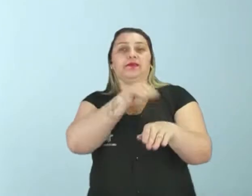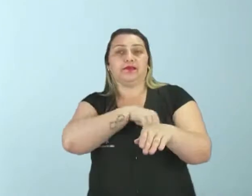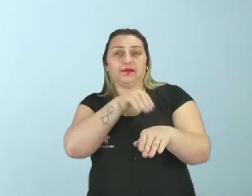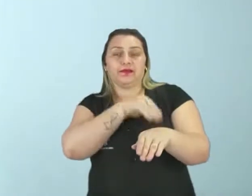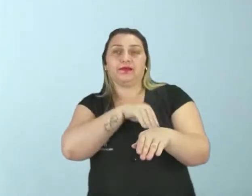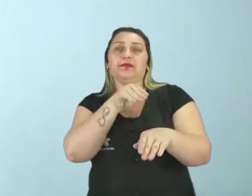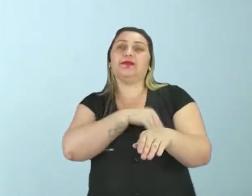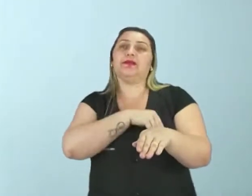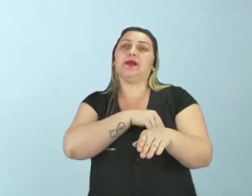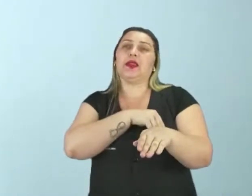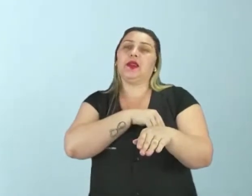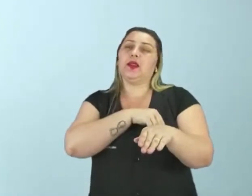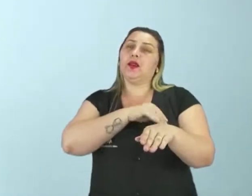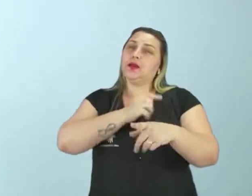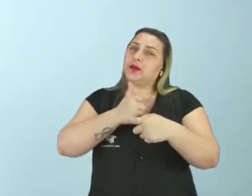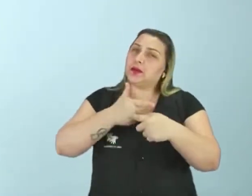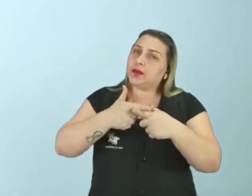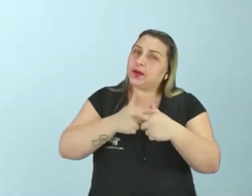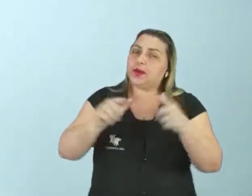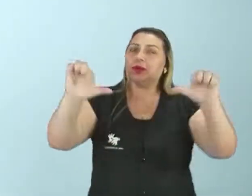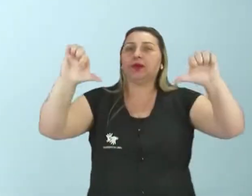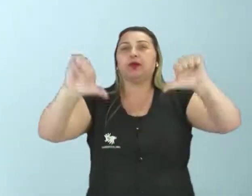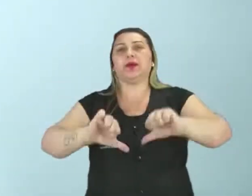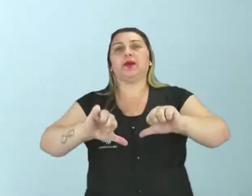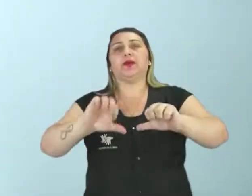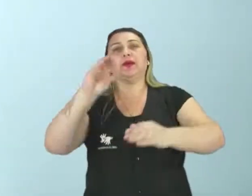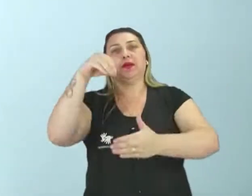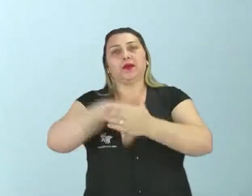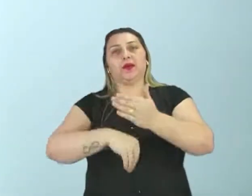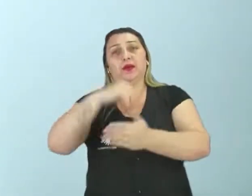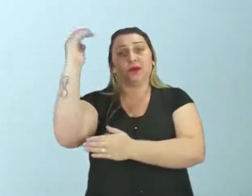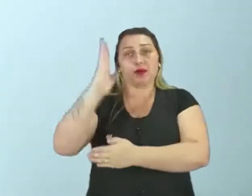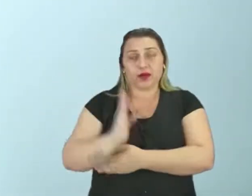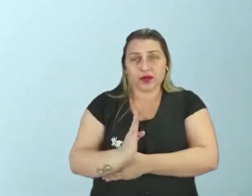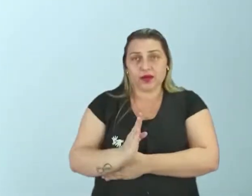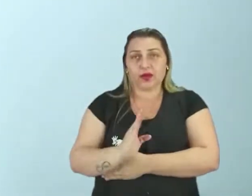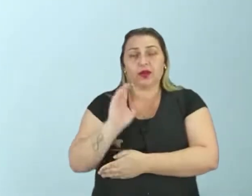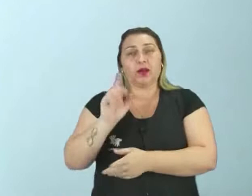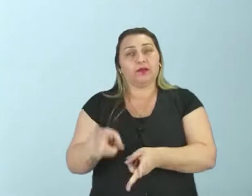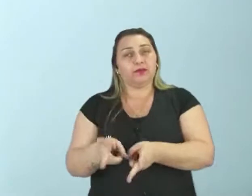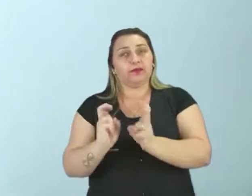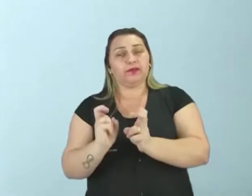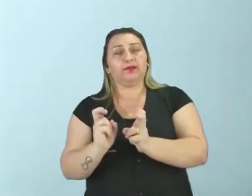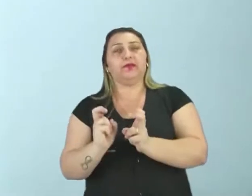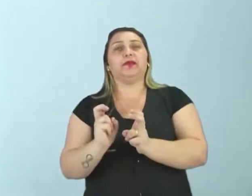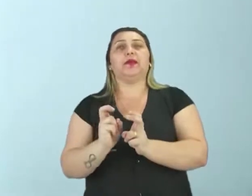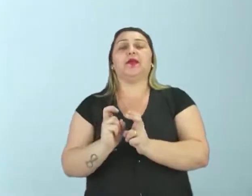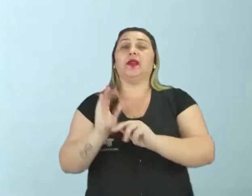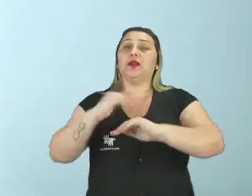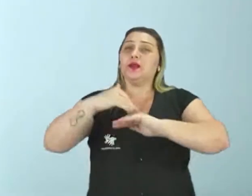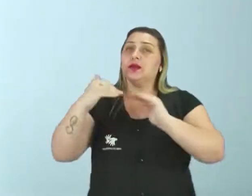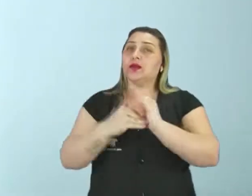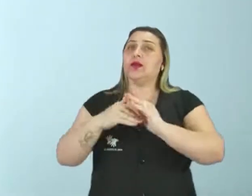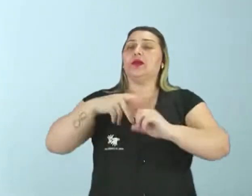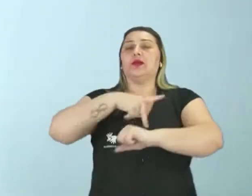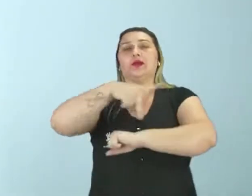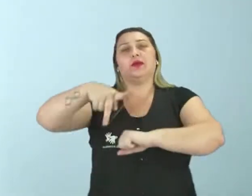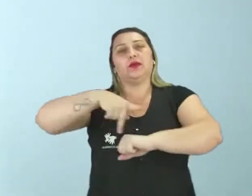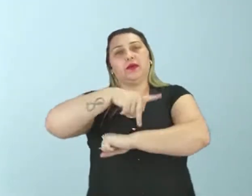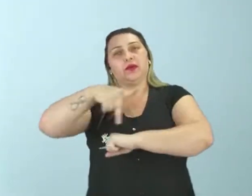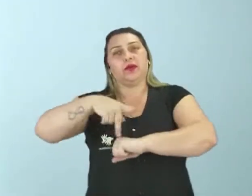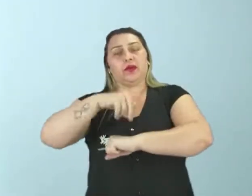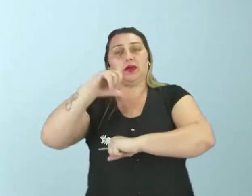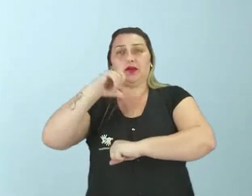vai acarretar diversos fatores negativos dentro do nosso território. A gente vai perceber que todos os países